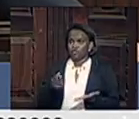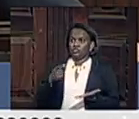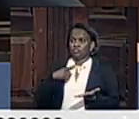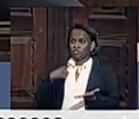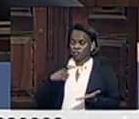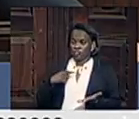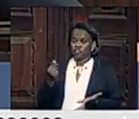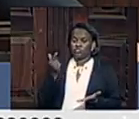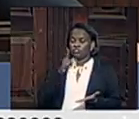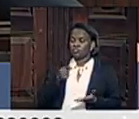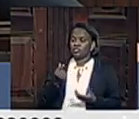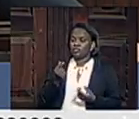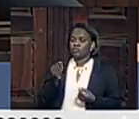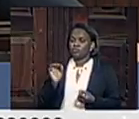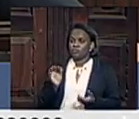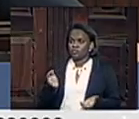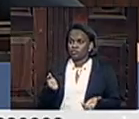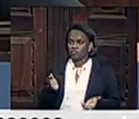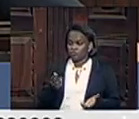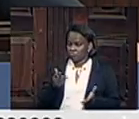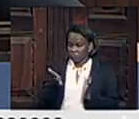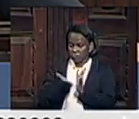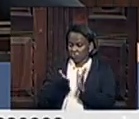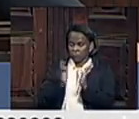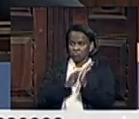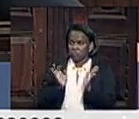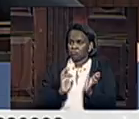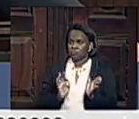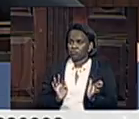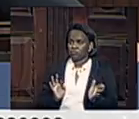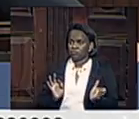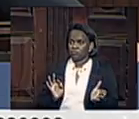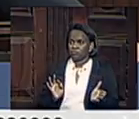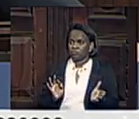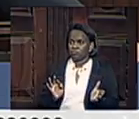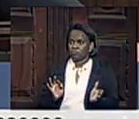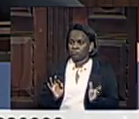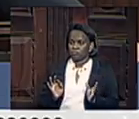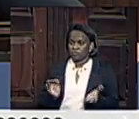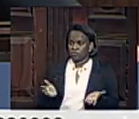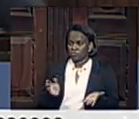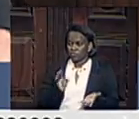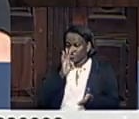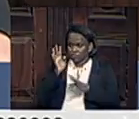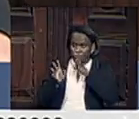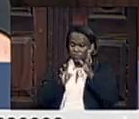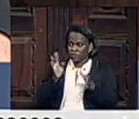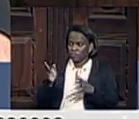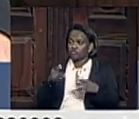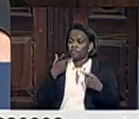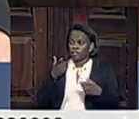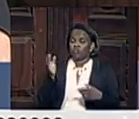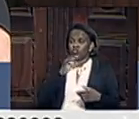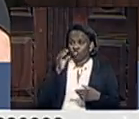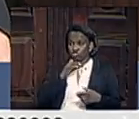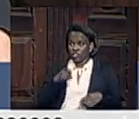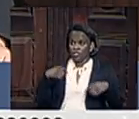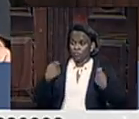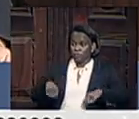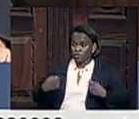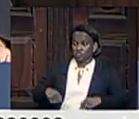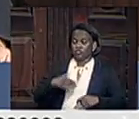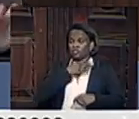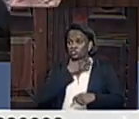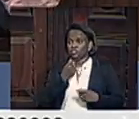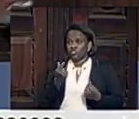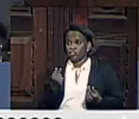pretende arrecadar? Não está dito no projeto. É um recorte e cola dizendo que é urgente, que estamos em